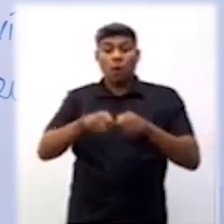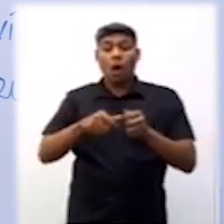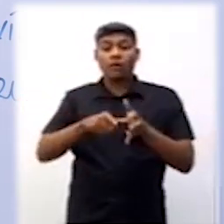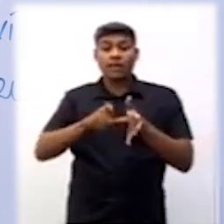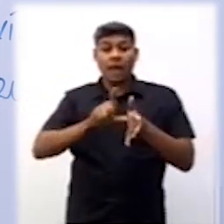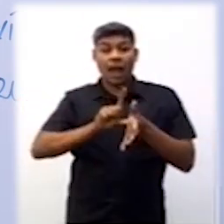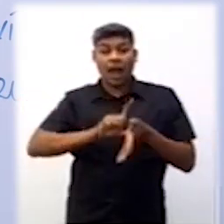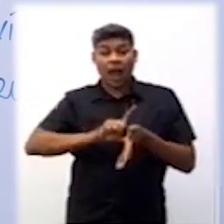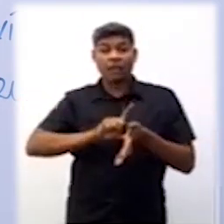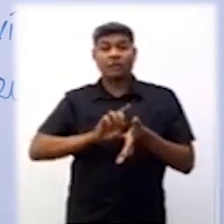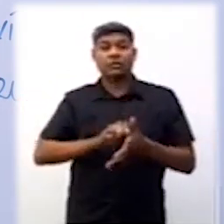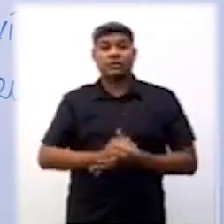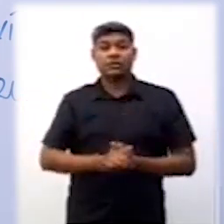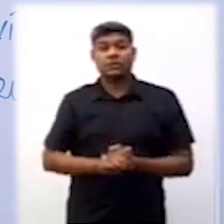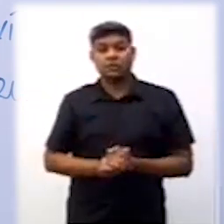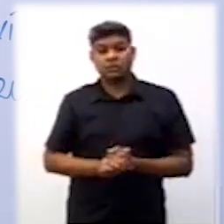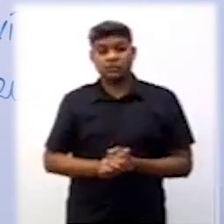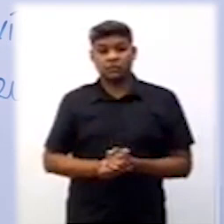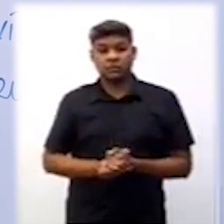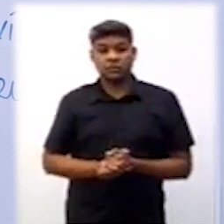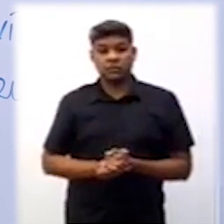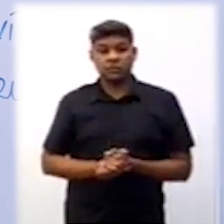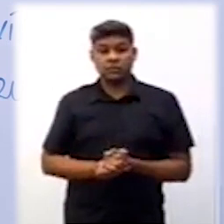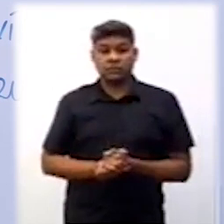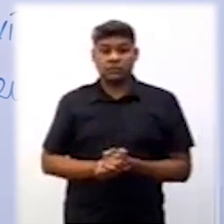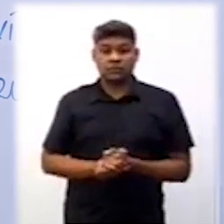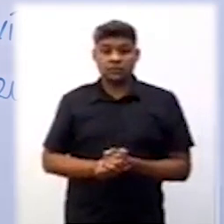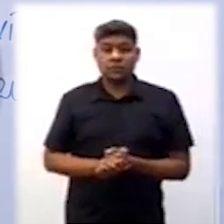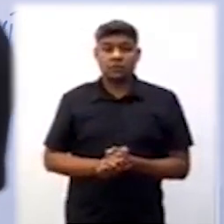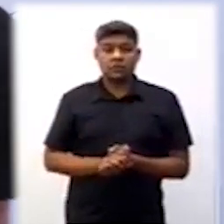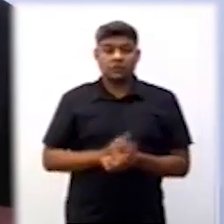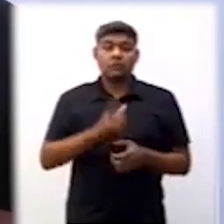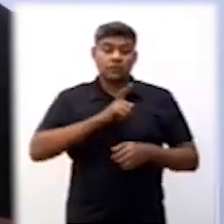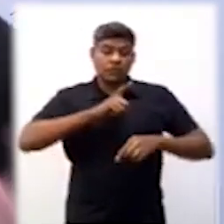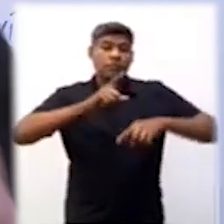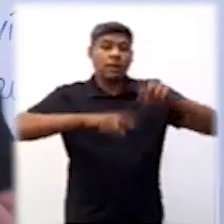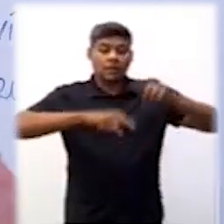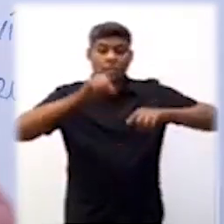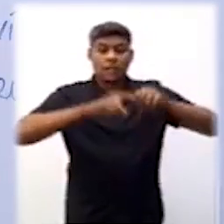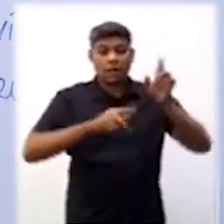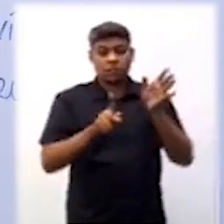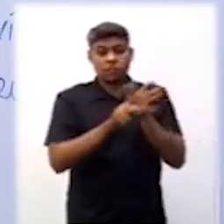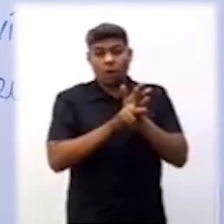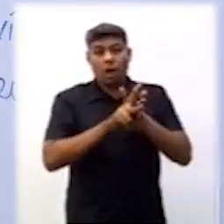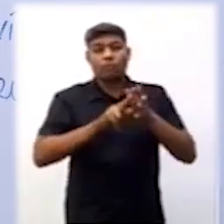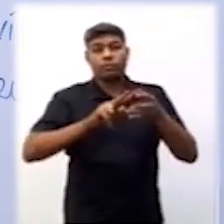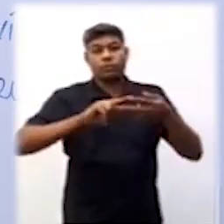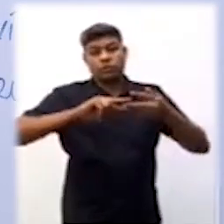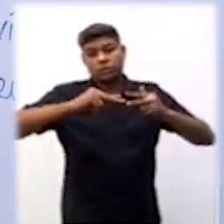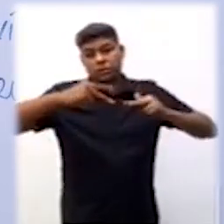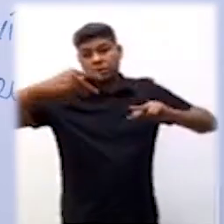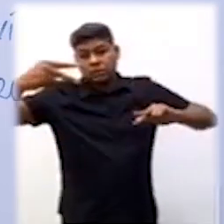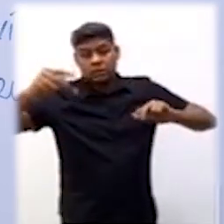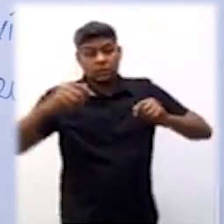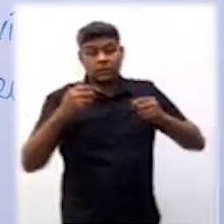injetando o material genético dele e ele não quer ainda manifestar. Eu sempre falo para os